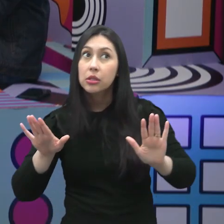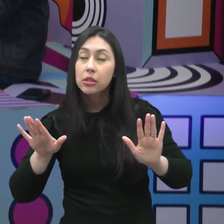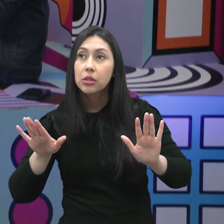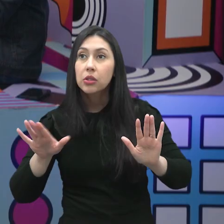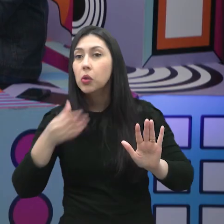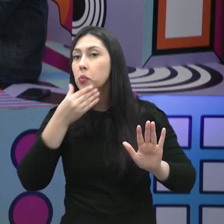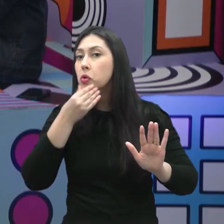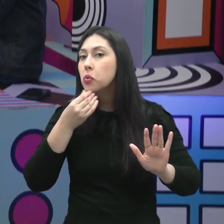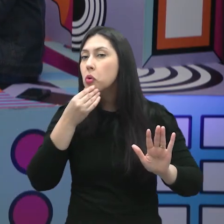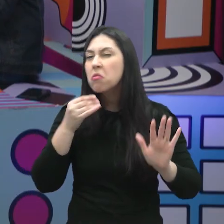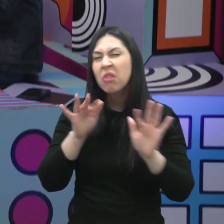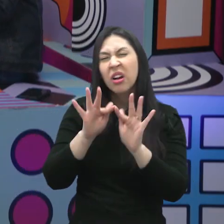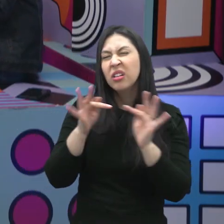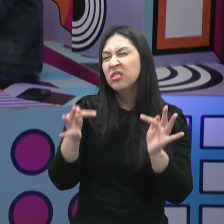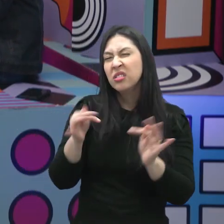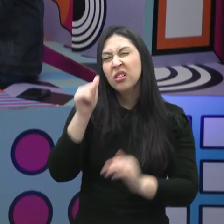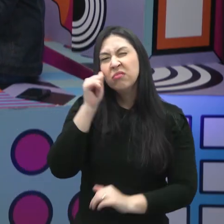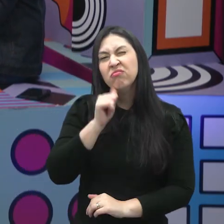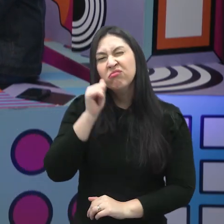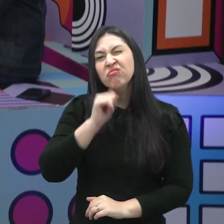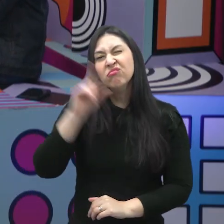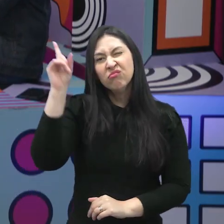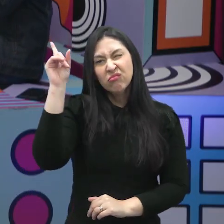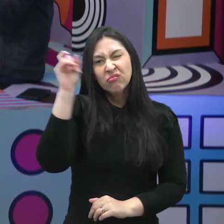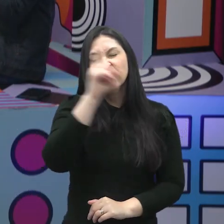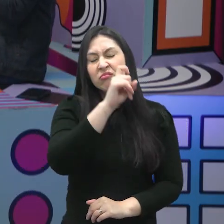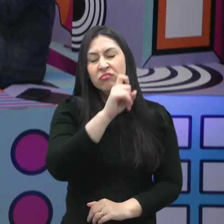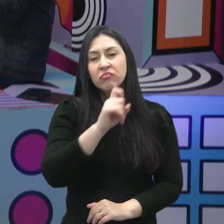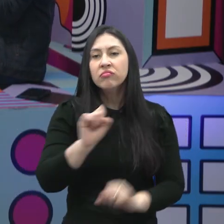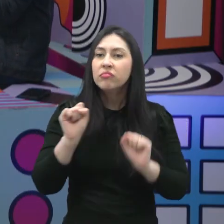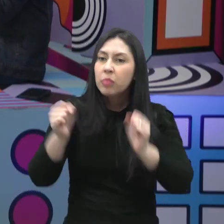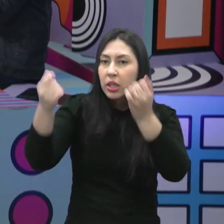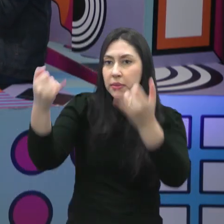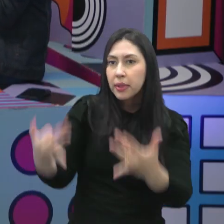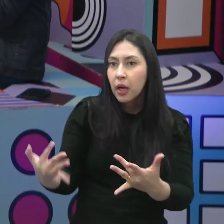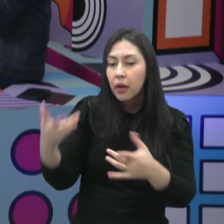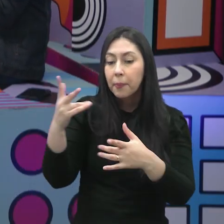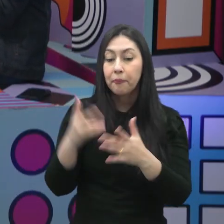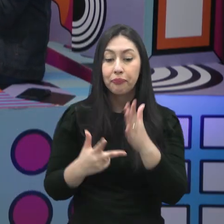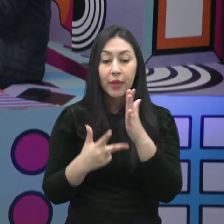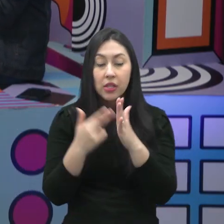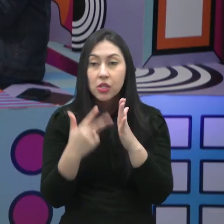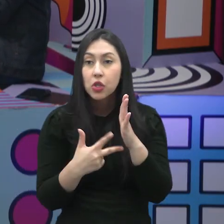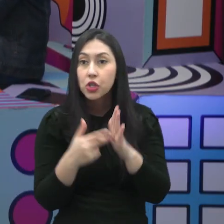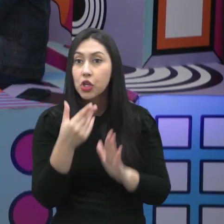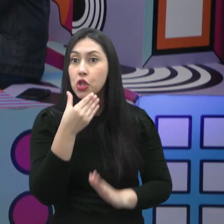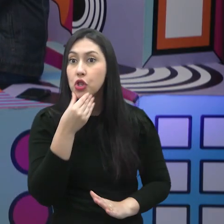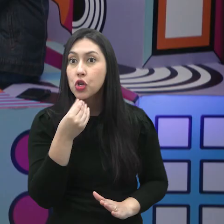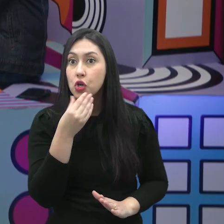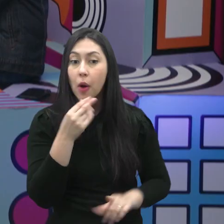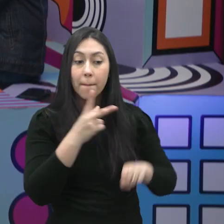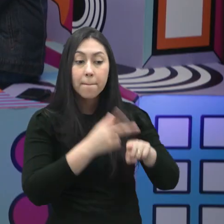mas para o homem é mais fácil do que para a mulher, só para a gente contextualizar. O procedimento para os homens, vasectomia, para as